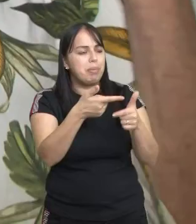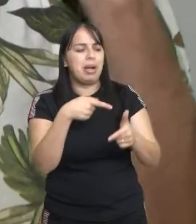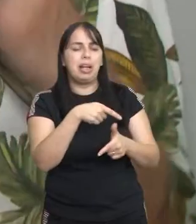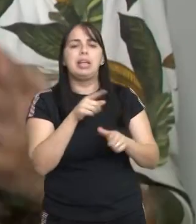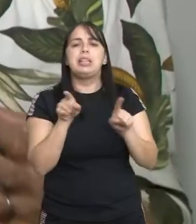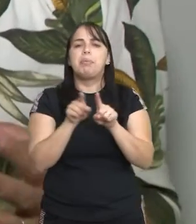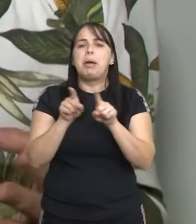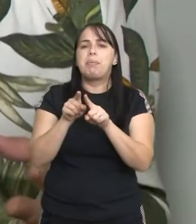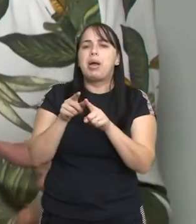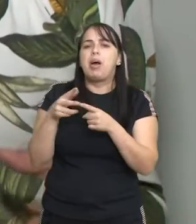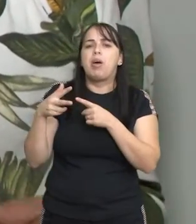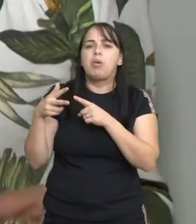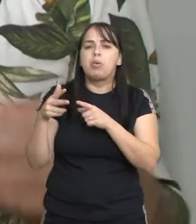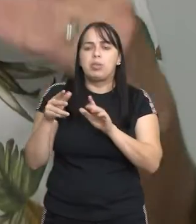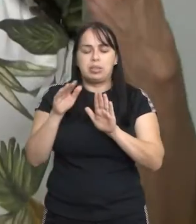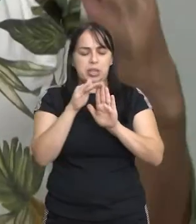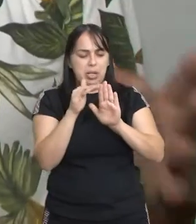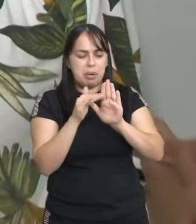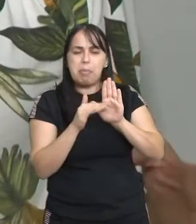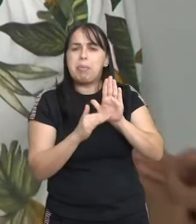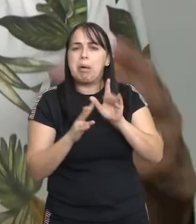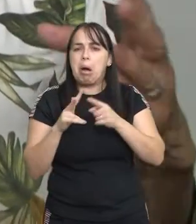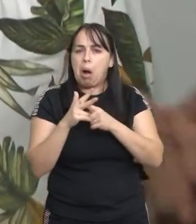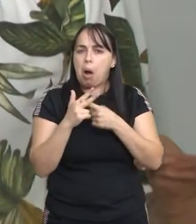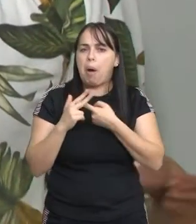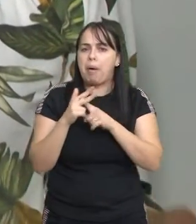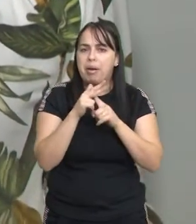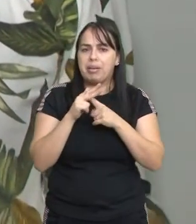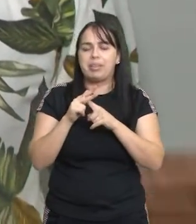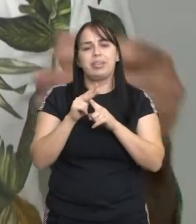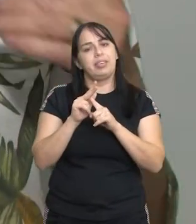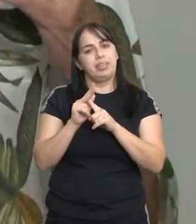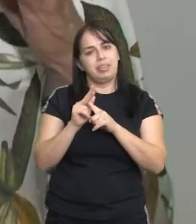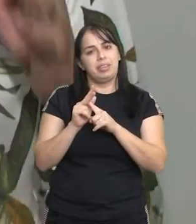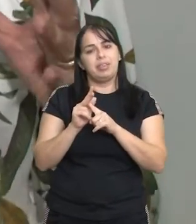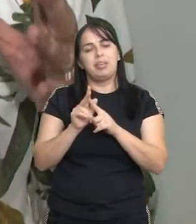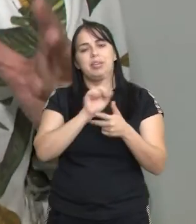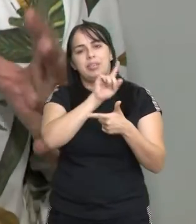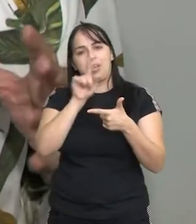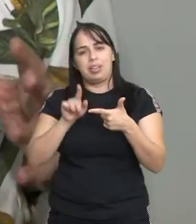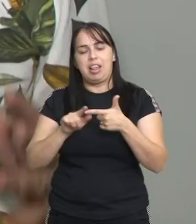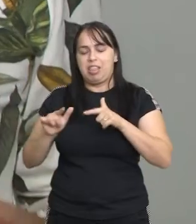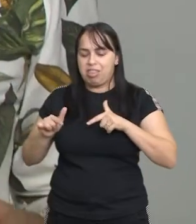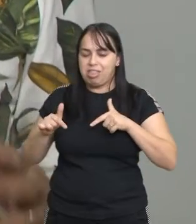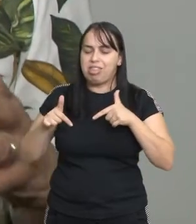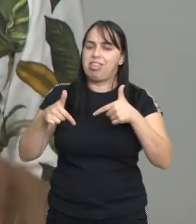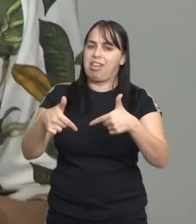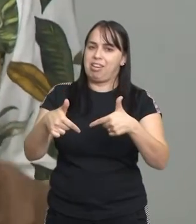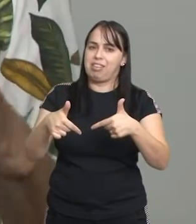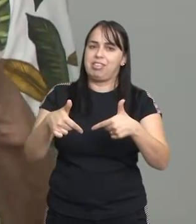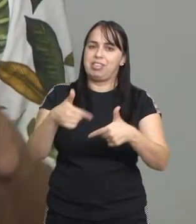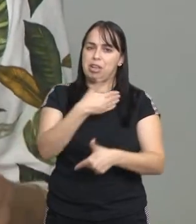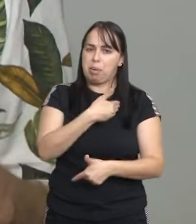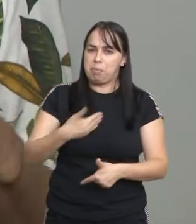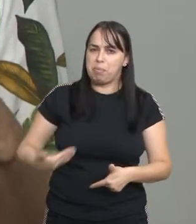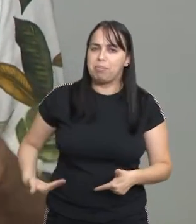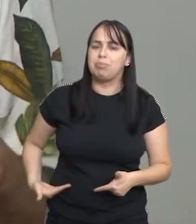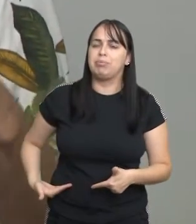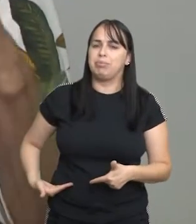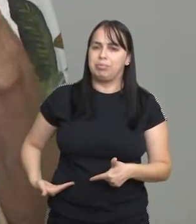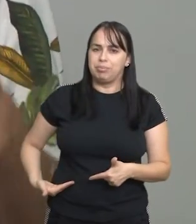eles, fazendo correção dos trechos, onde que está os gargalos. Isso é um dos trabalhos, mas outros é